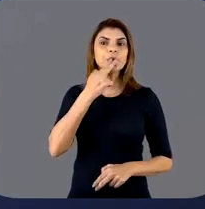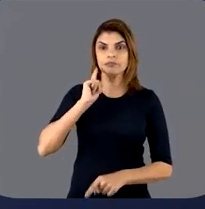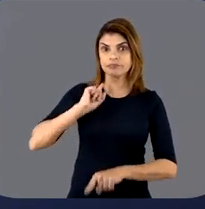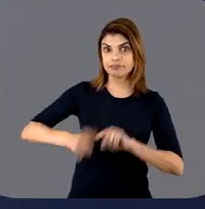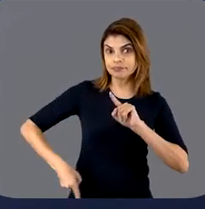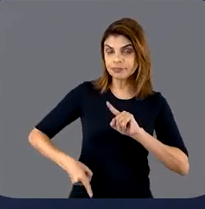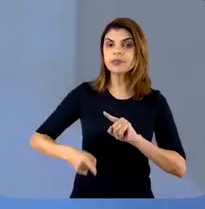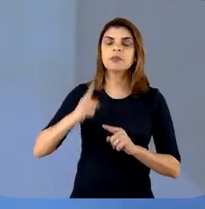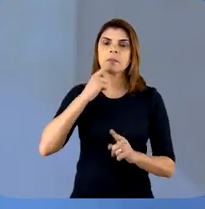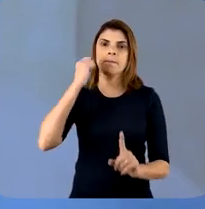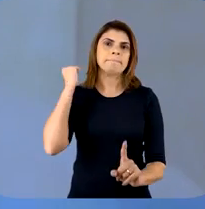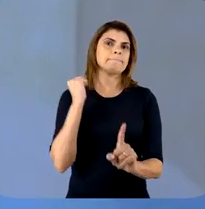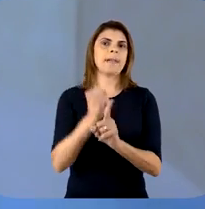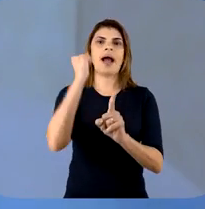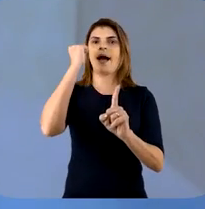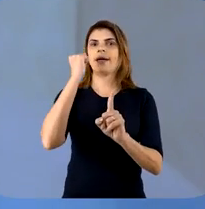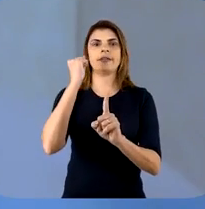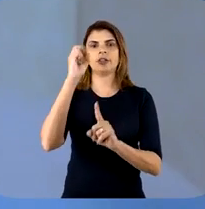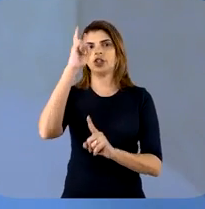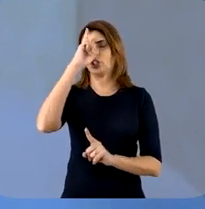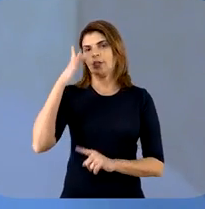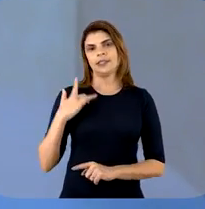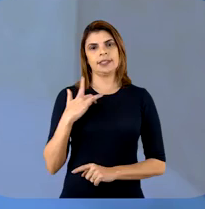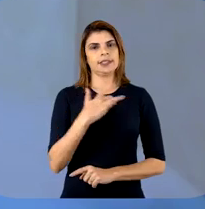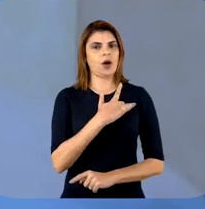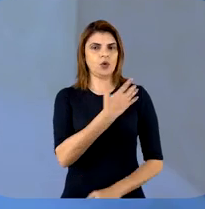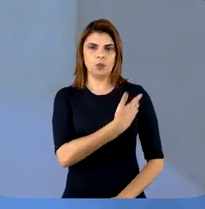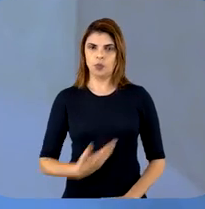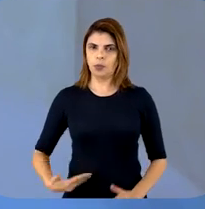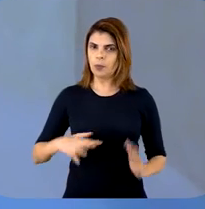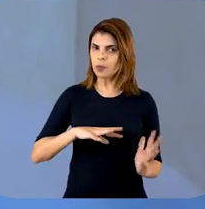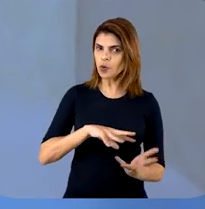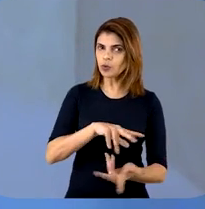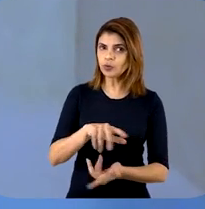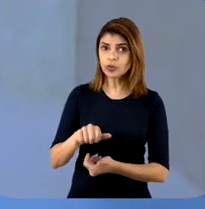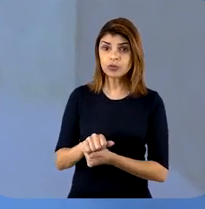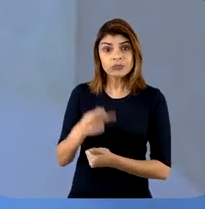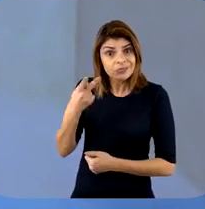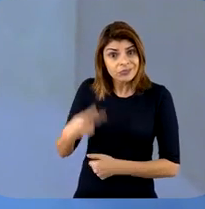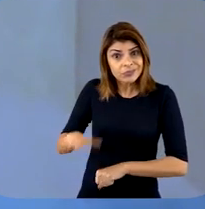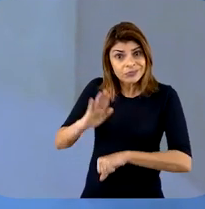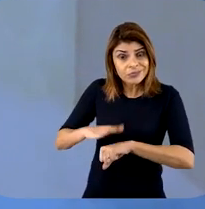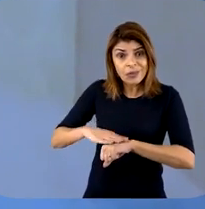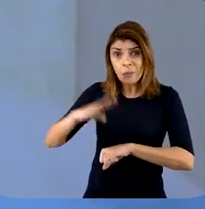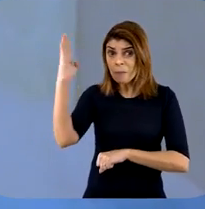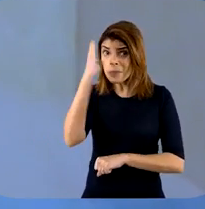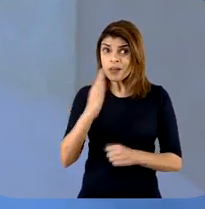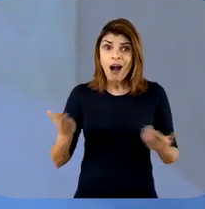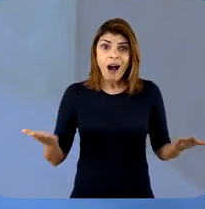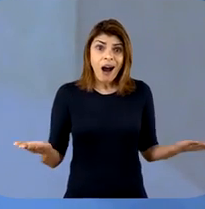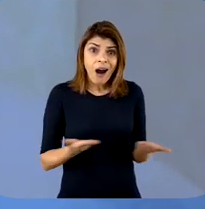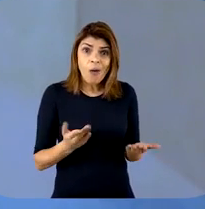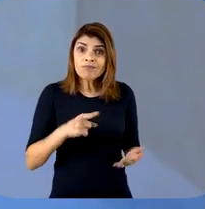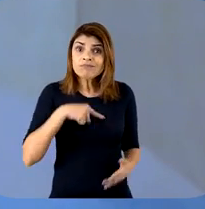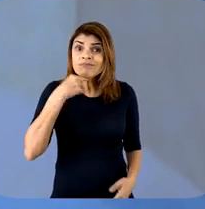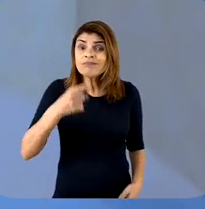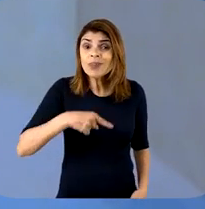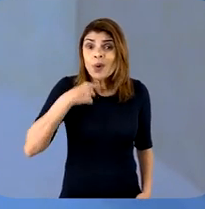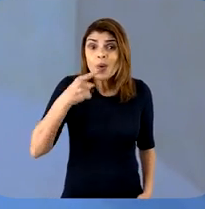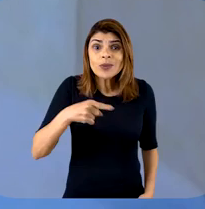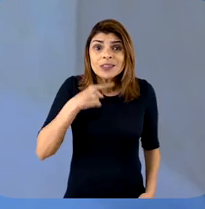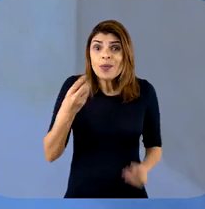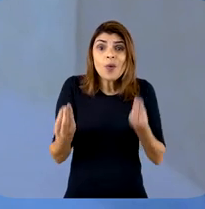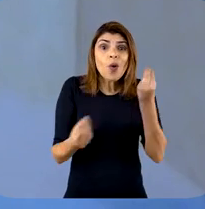uma marca na história da saúde pública mundial, liderado pelo Brasil, né? E agora nós não conseguimos